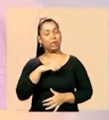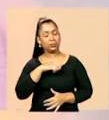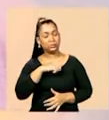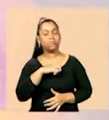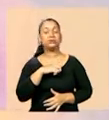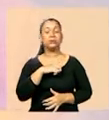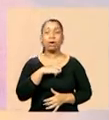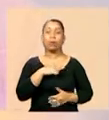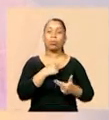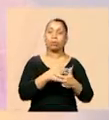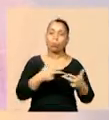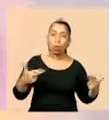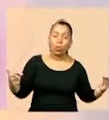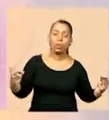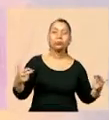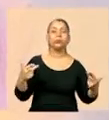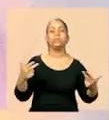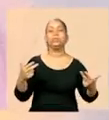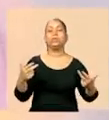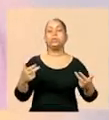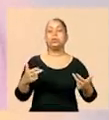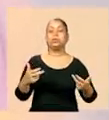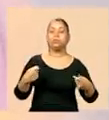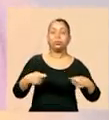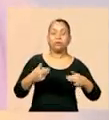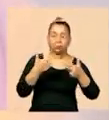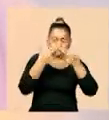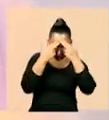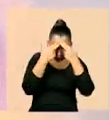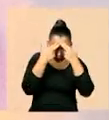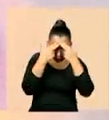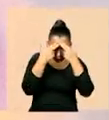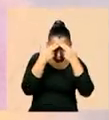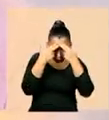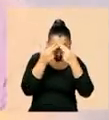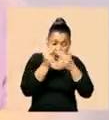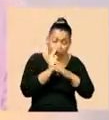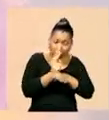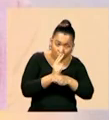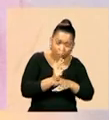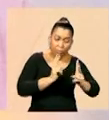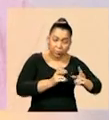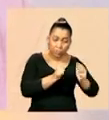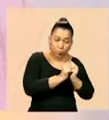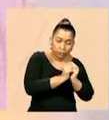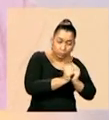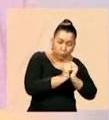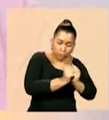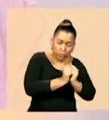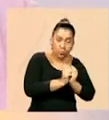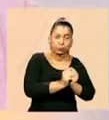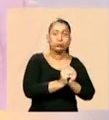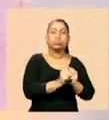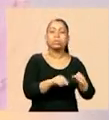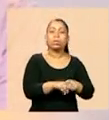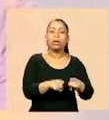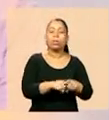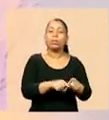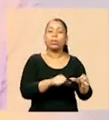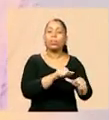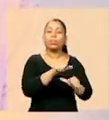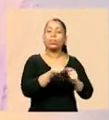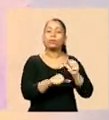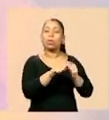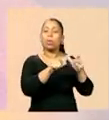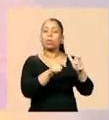Alguns acidentes com traumas, é necessário um acompanhamento bem de perto. Às vezes é necessário você mudar o